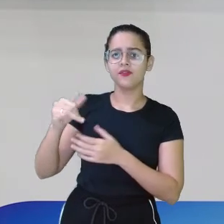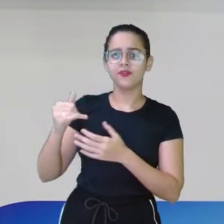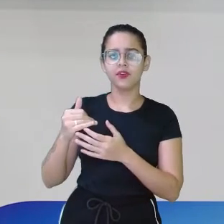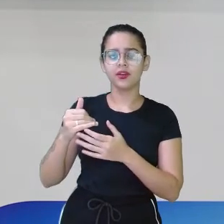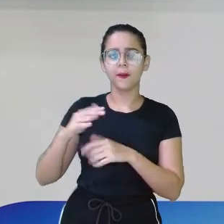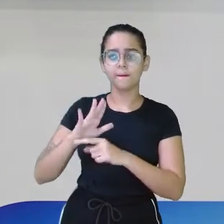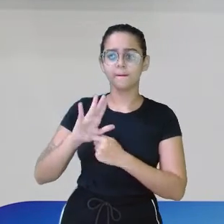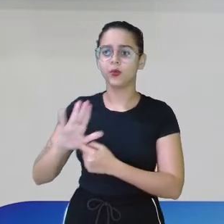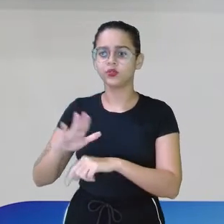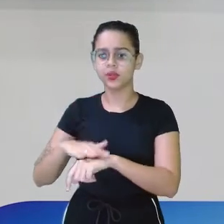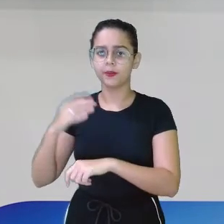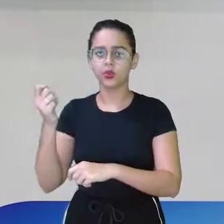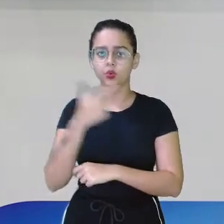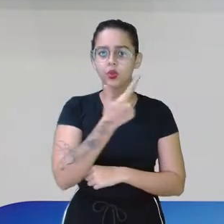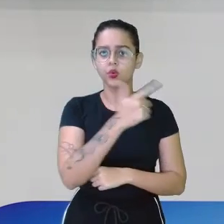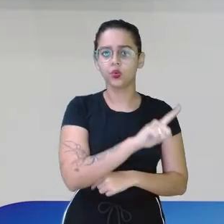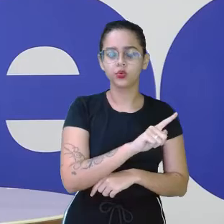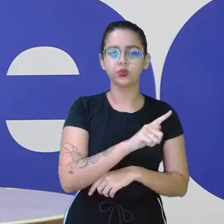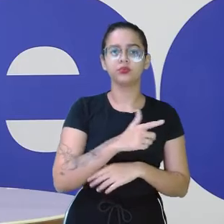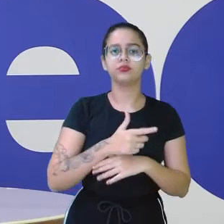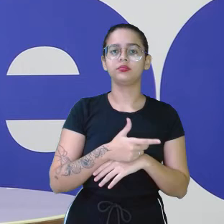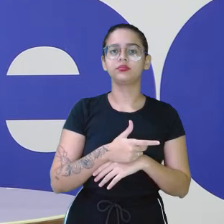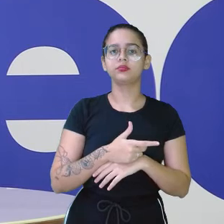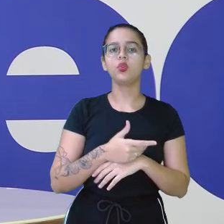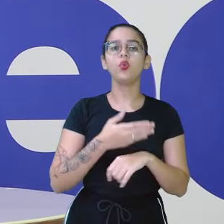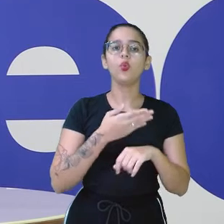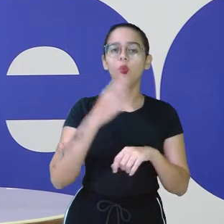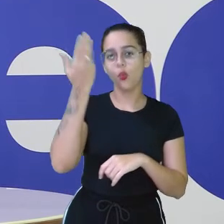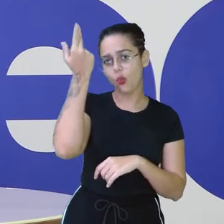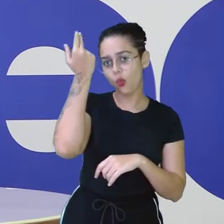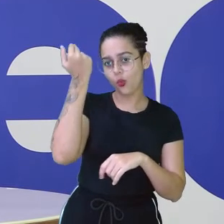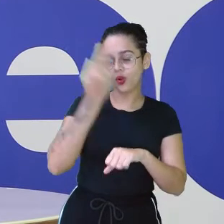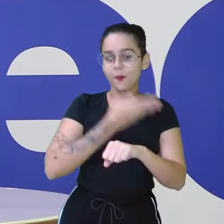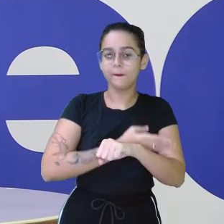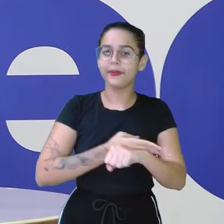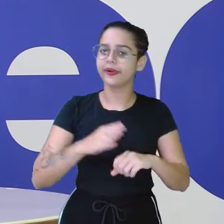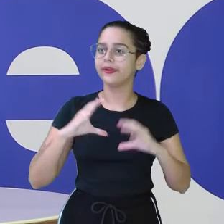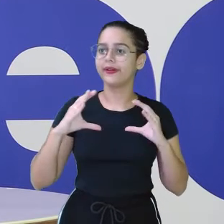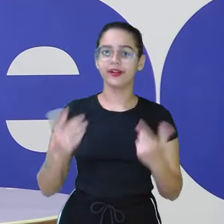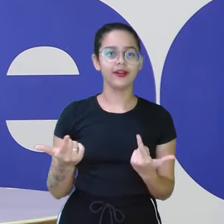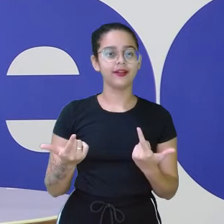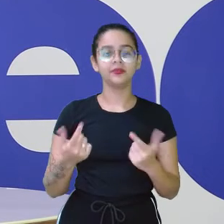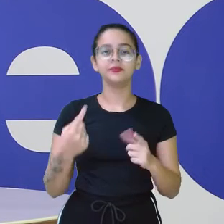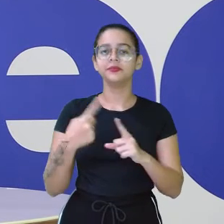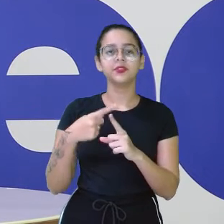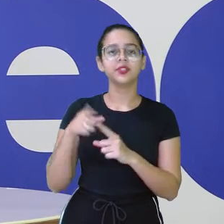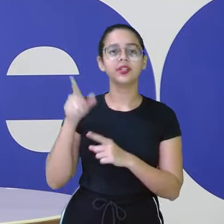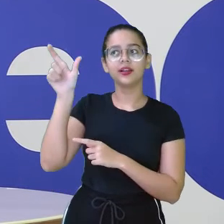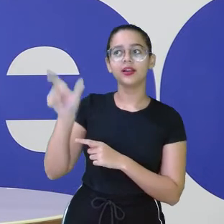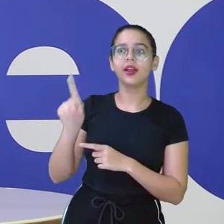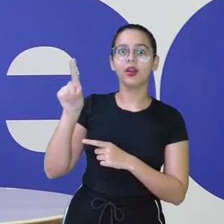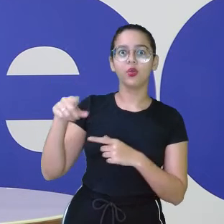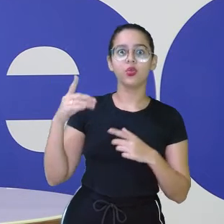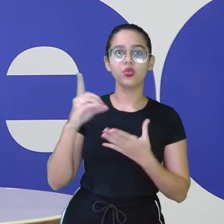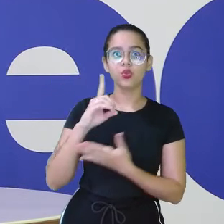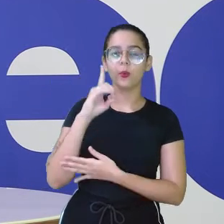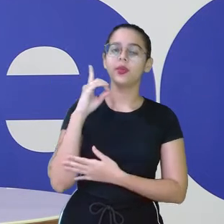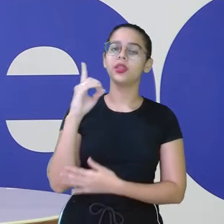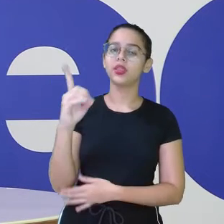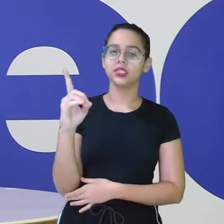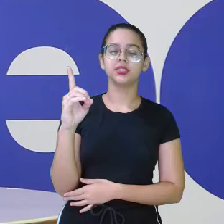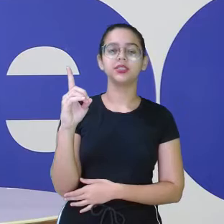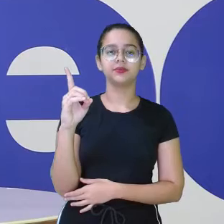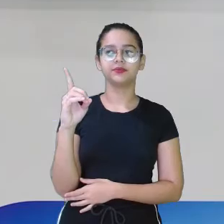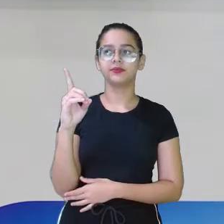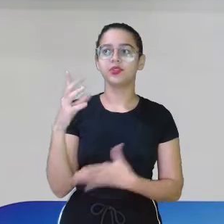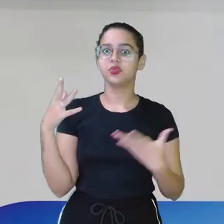O coelhinho branco ou o coelhinho bege? O coelhinho branco. O coelhinho branco, né? Exatamente. Porque ele é o Dominante.